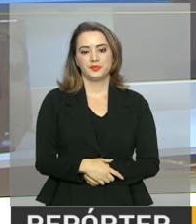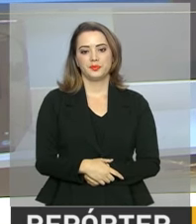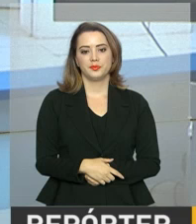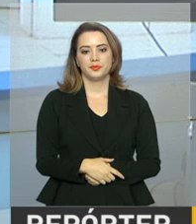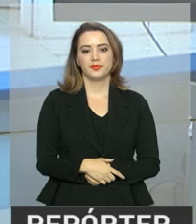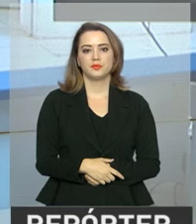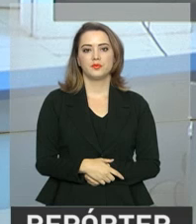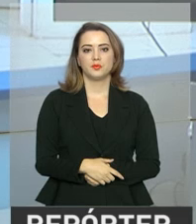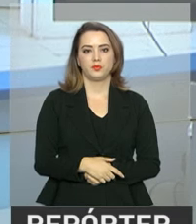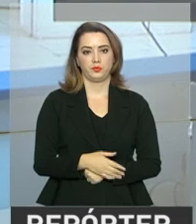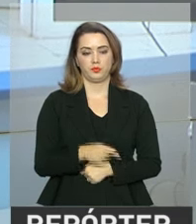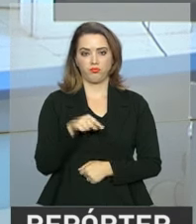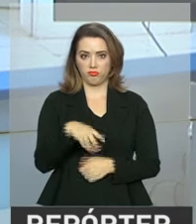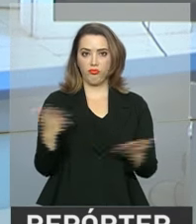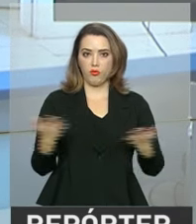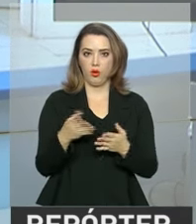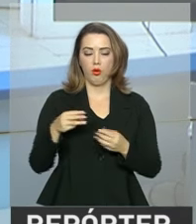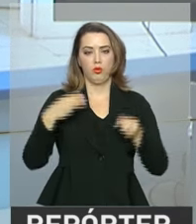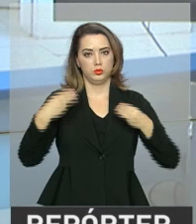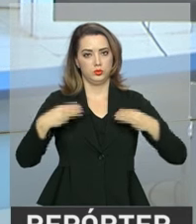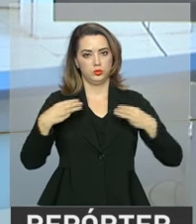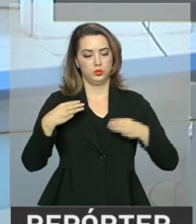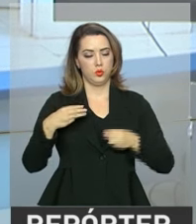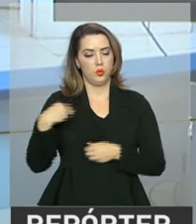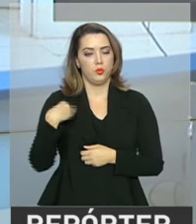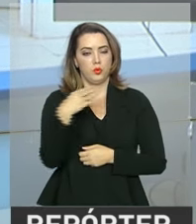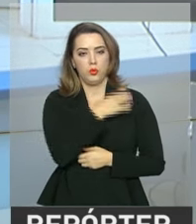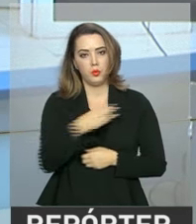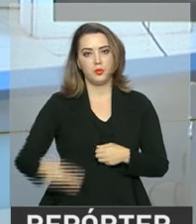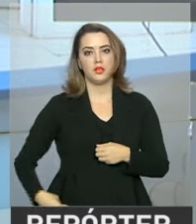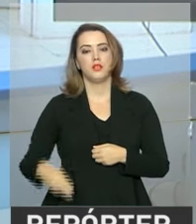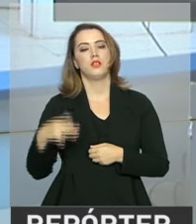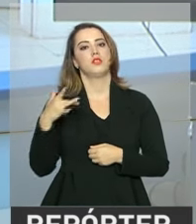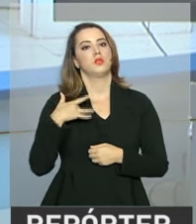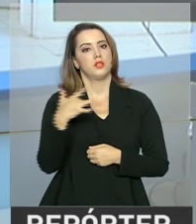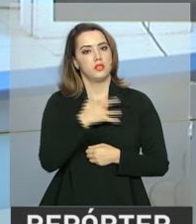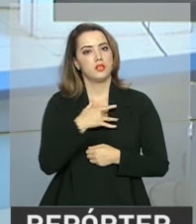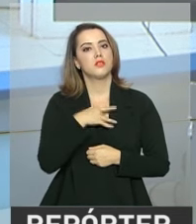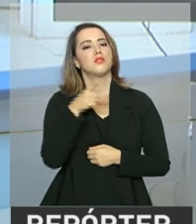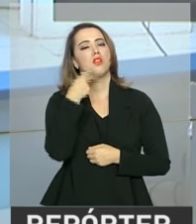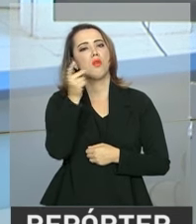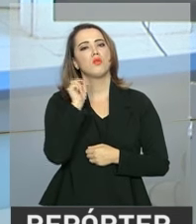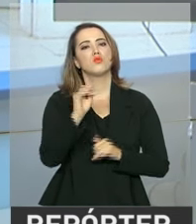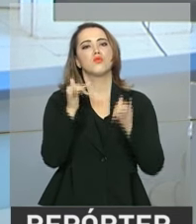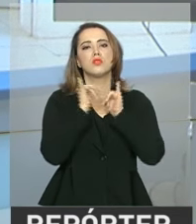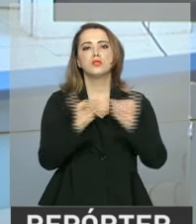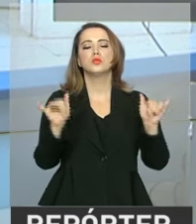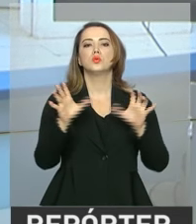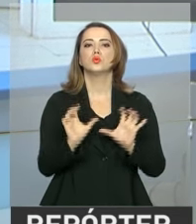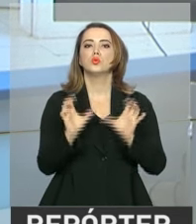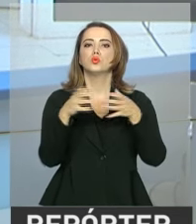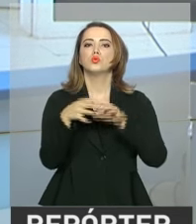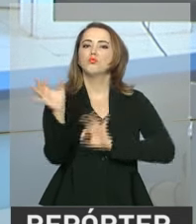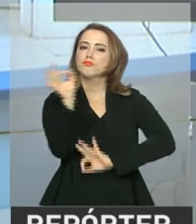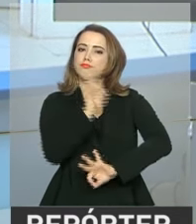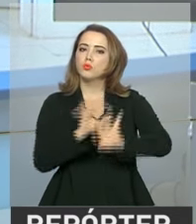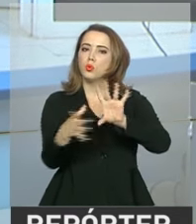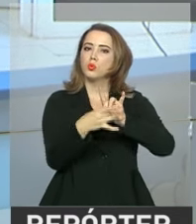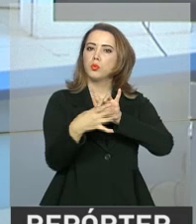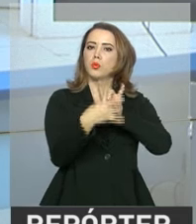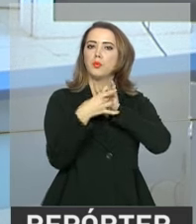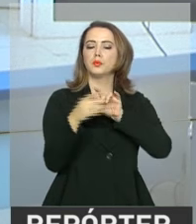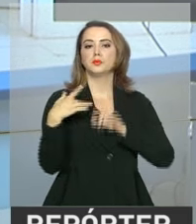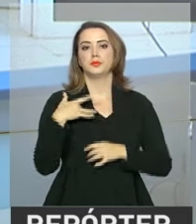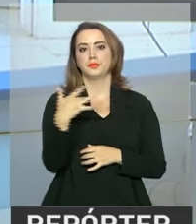saude.gov.br/viajante. E o ministro da Saúde, Ricardo Barros, lançou hoje no Rio de Janeiro o Centro Integrado de Operações Conjuntas